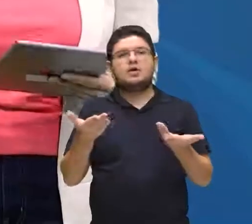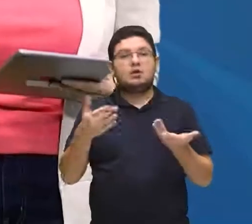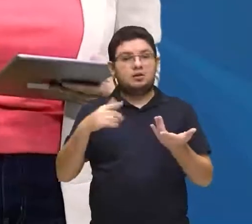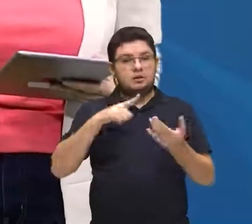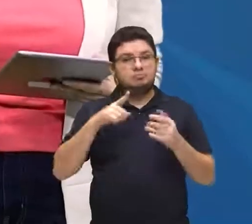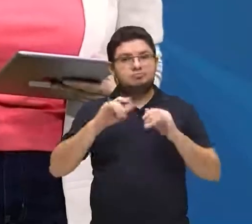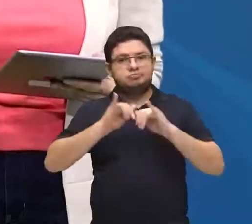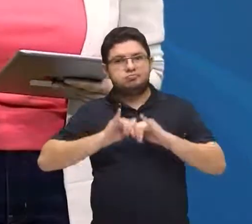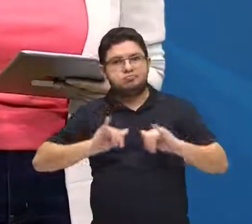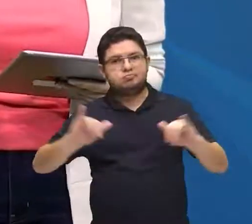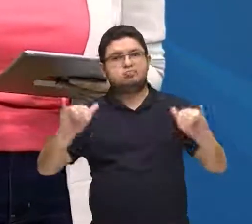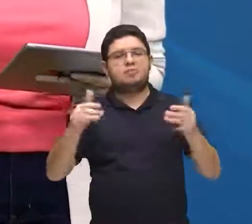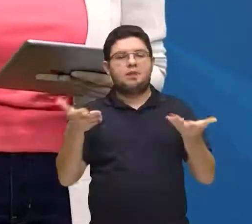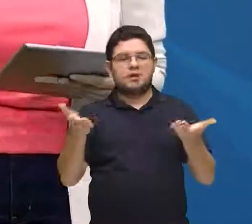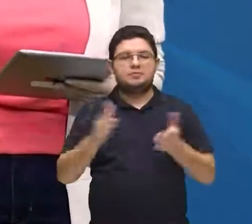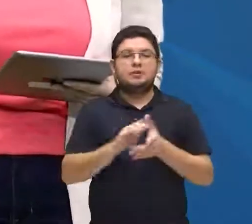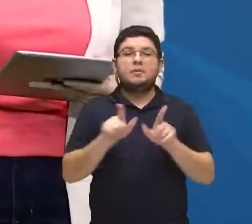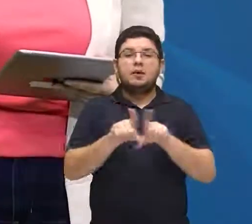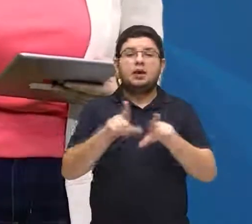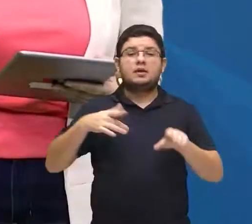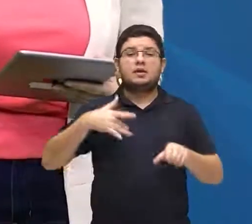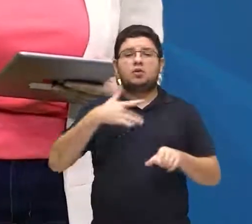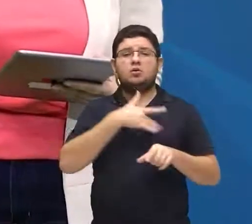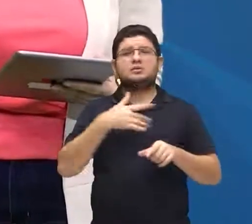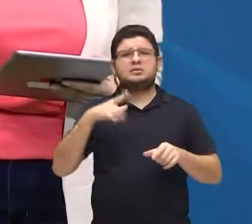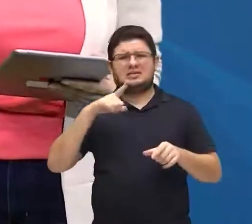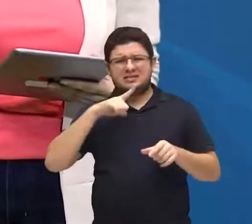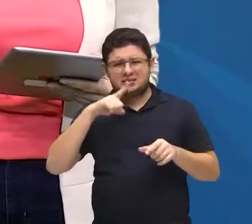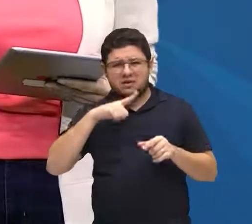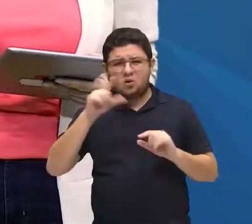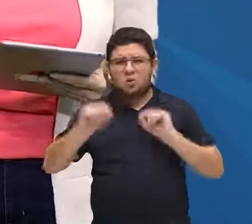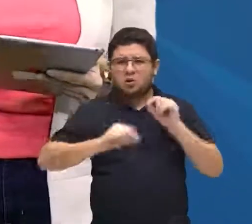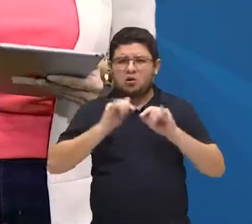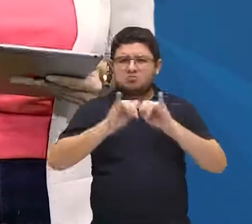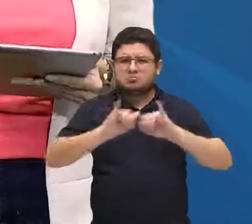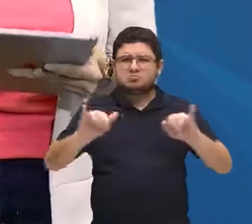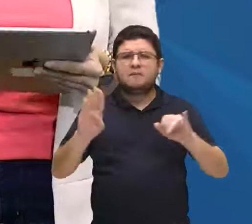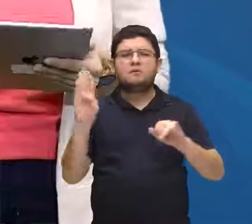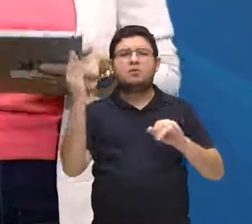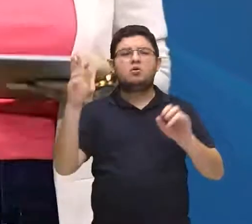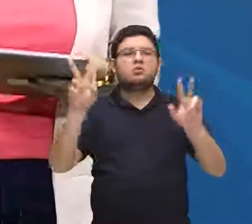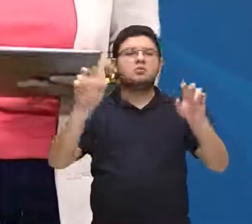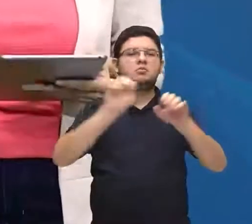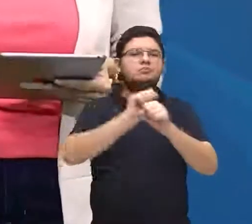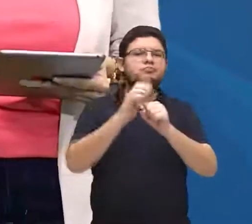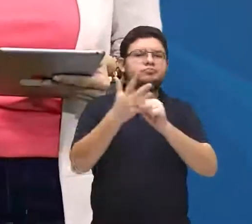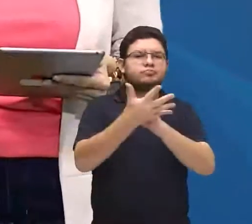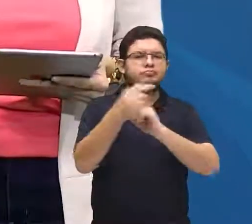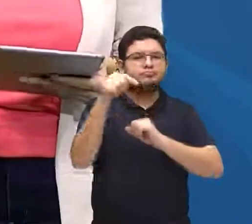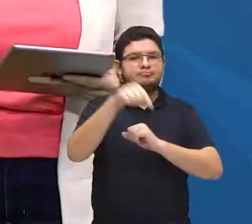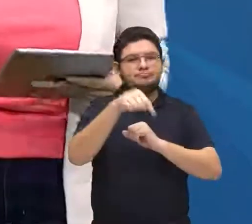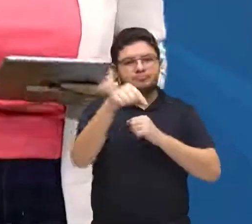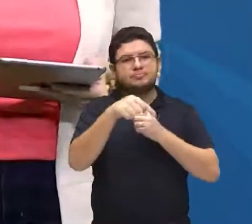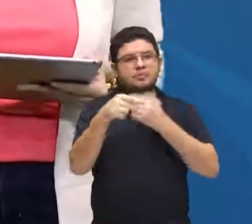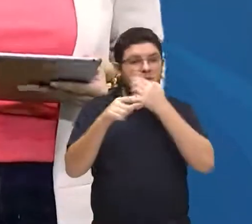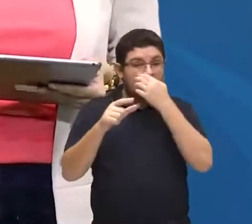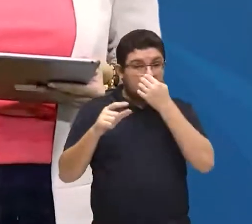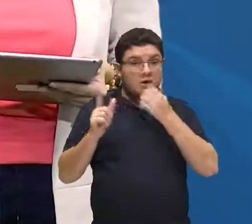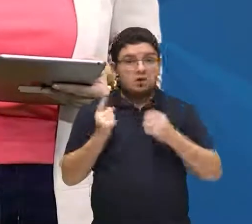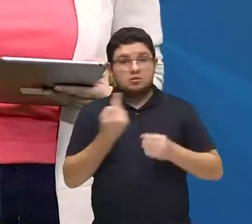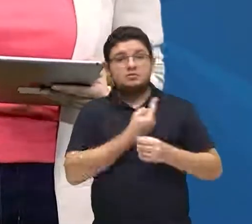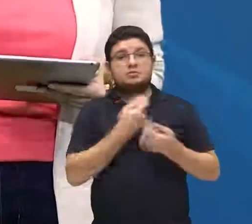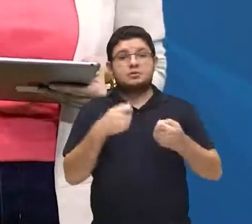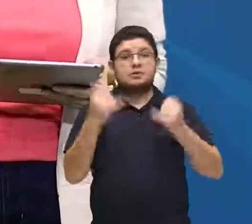ao coronavírus, e por isso é importante a gente saber se informar direito, uma vez que, por se tratar de saúde, a gente pode estar